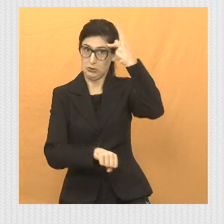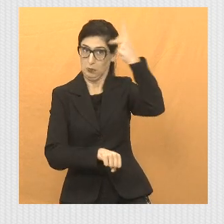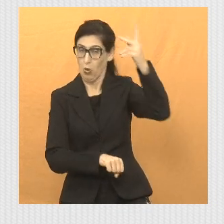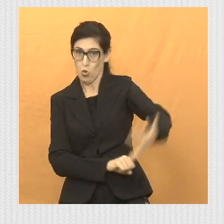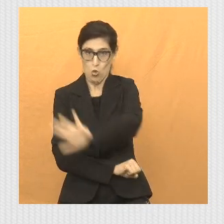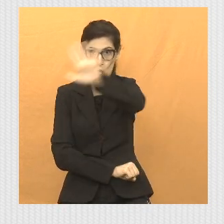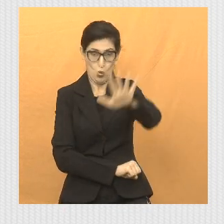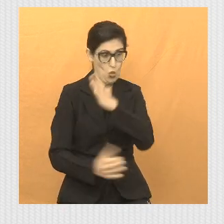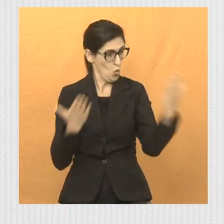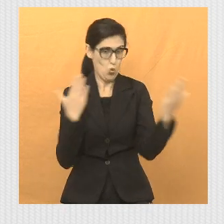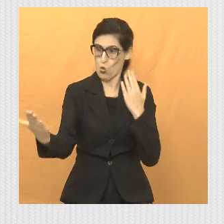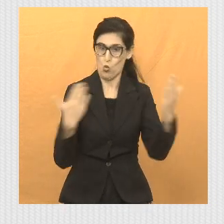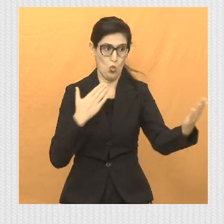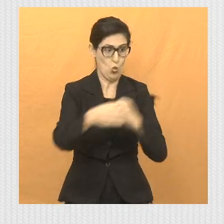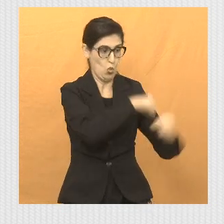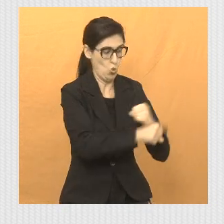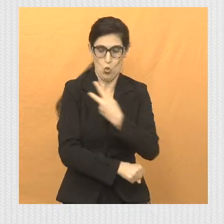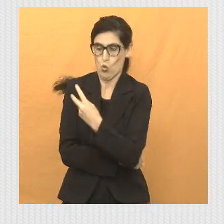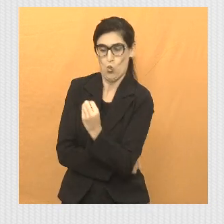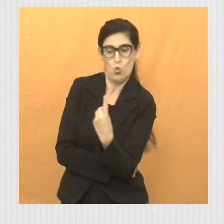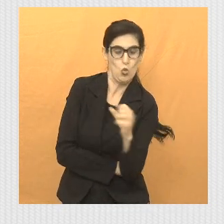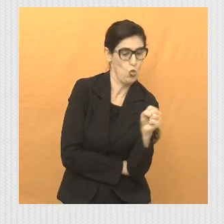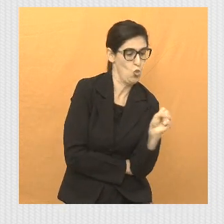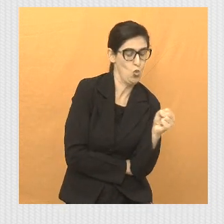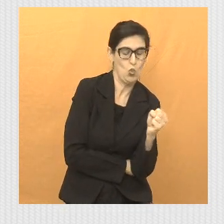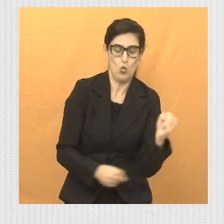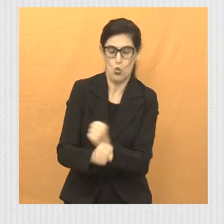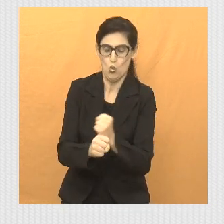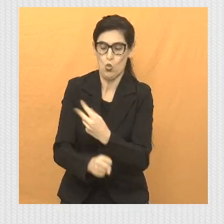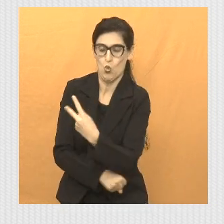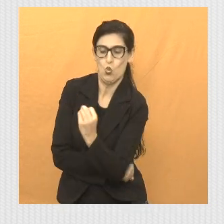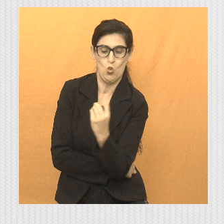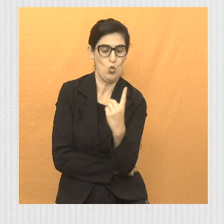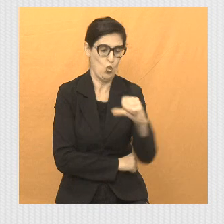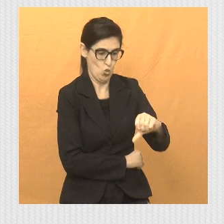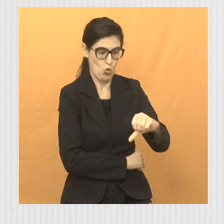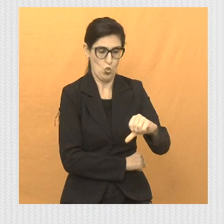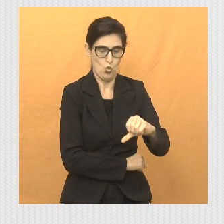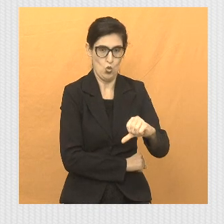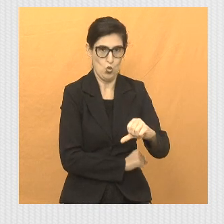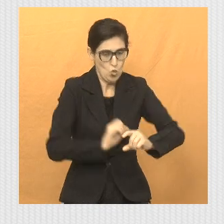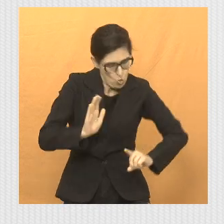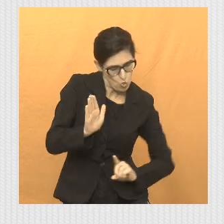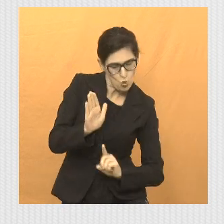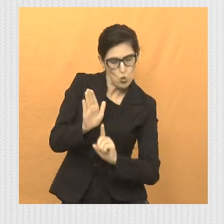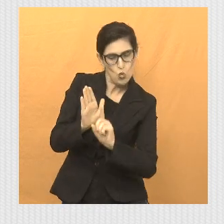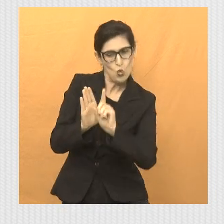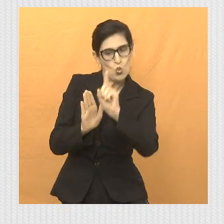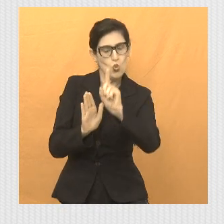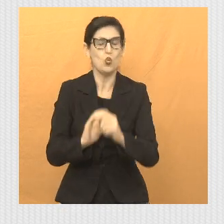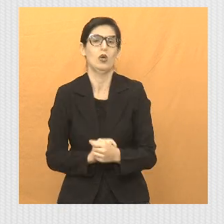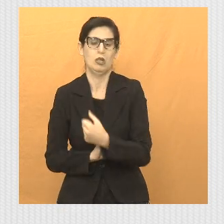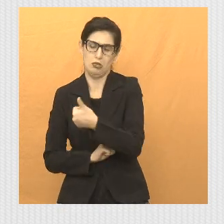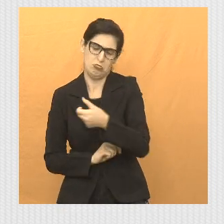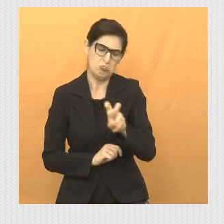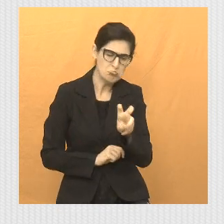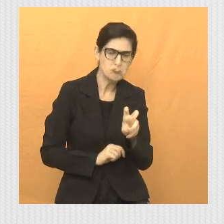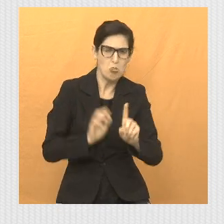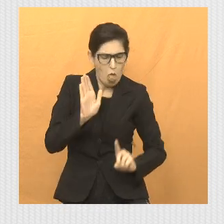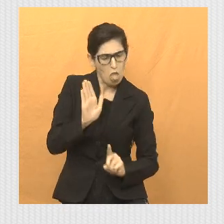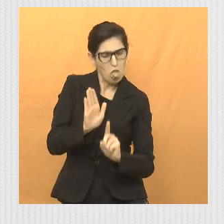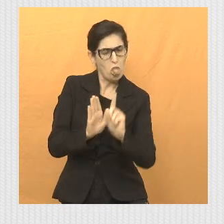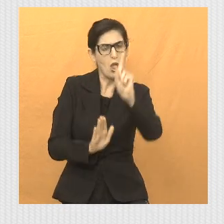comparação 2018 a 2019, um aumento de 15% para 19%